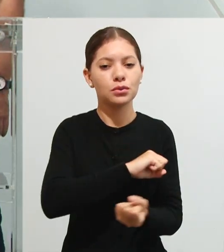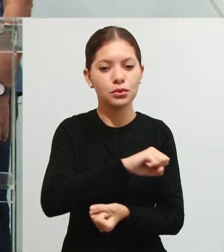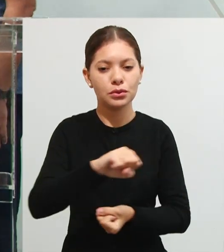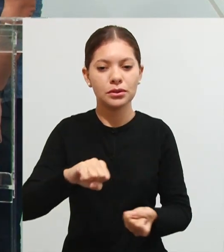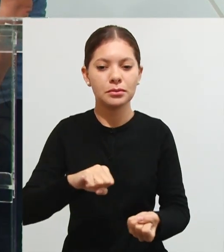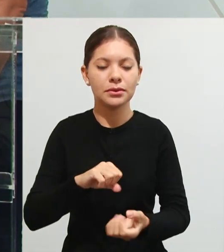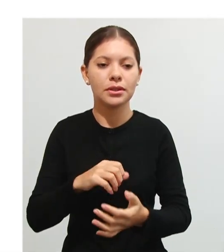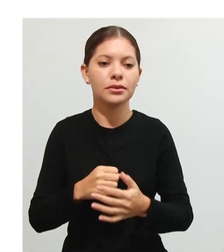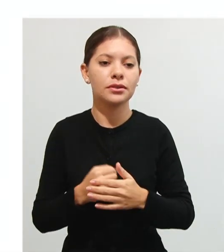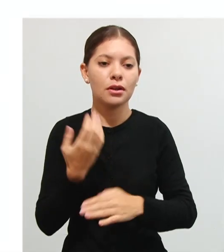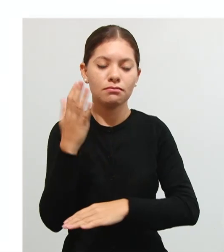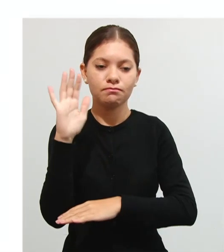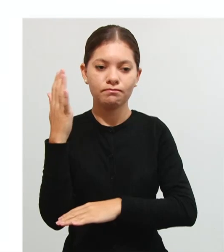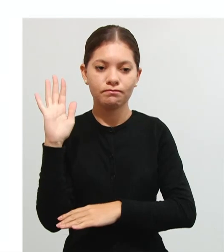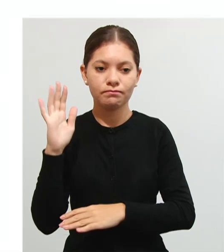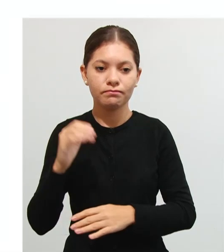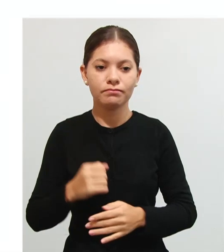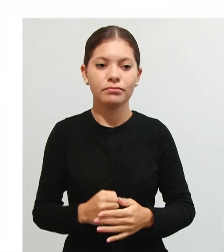ambiental.